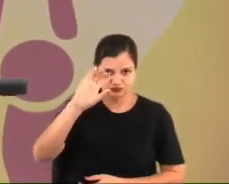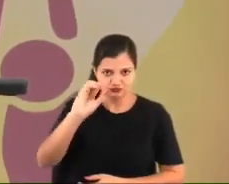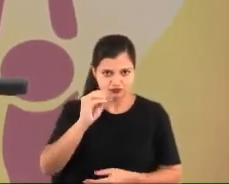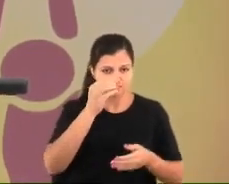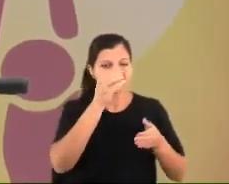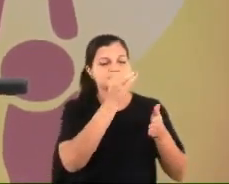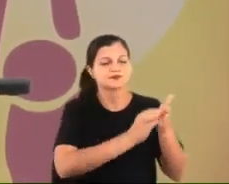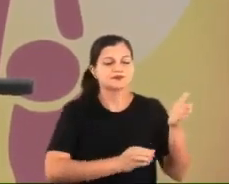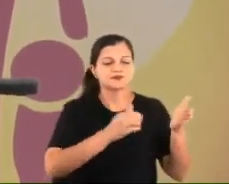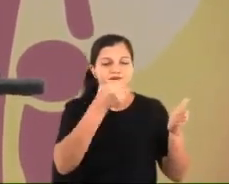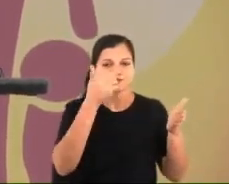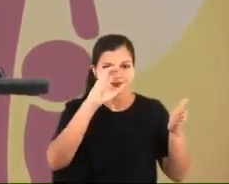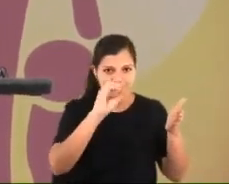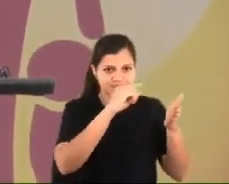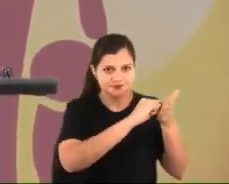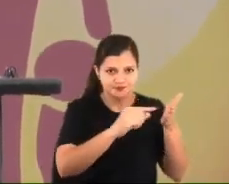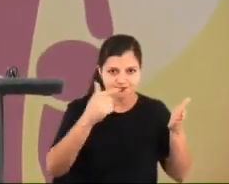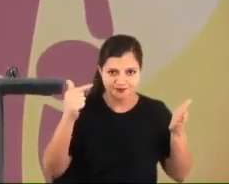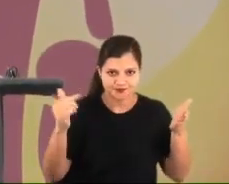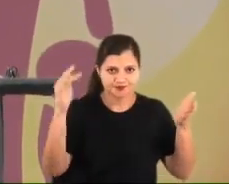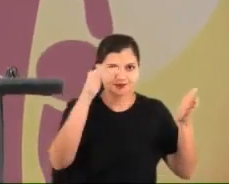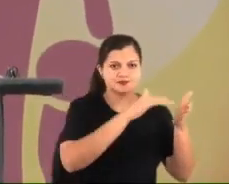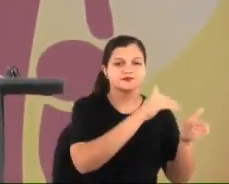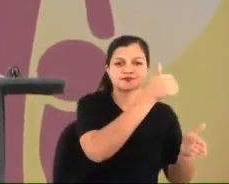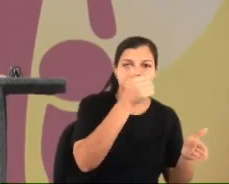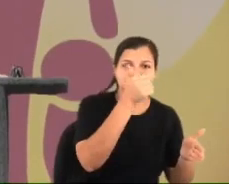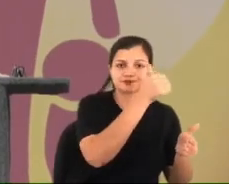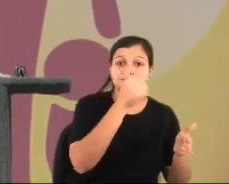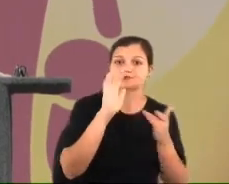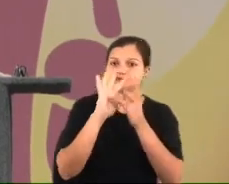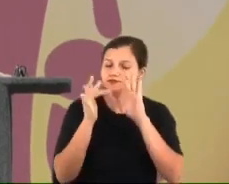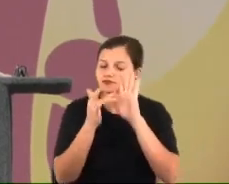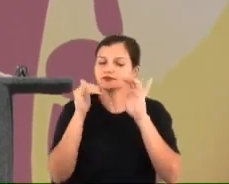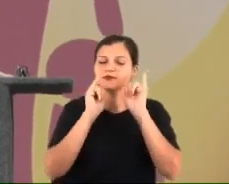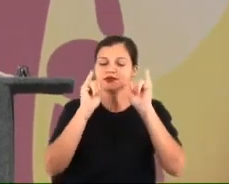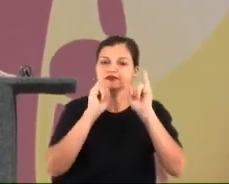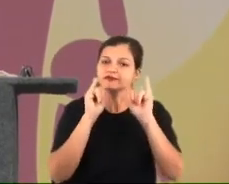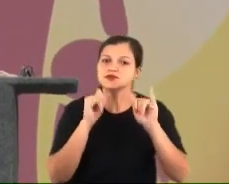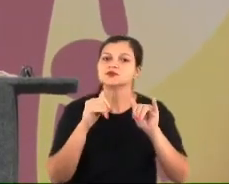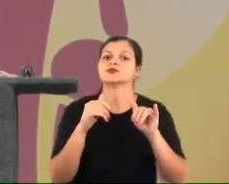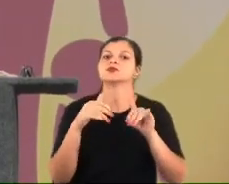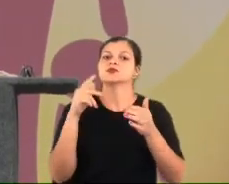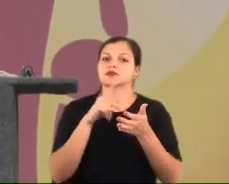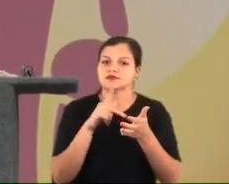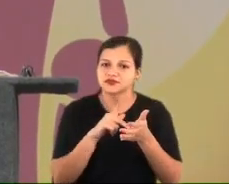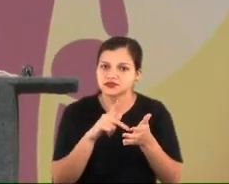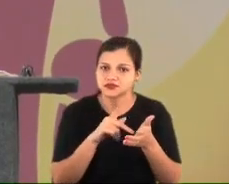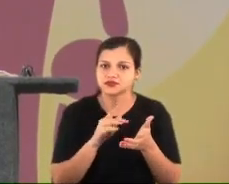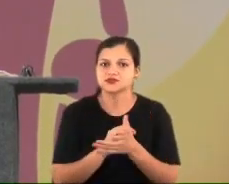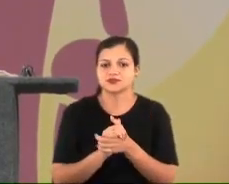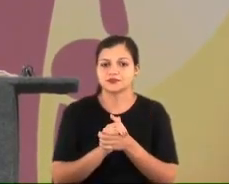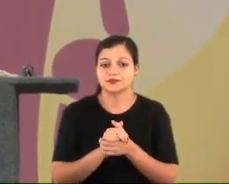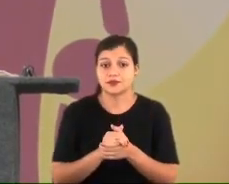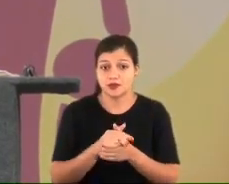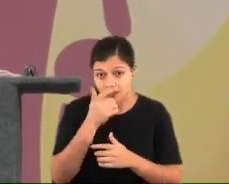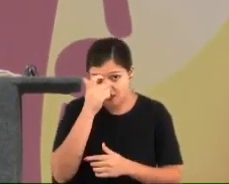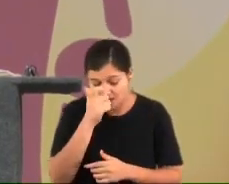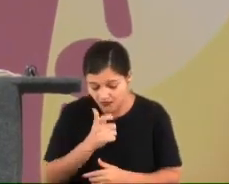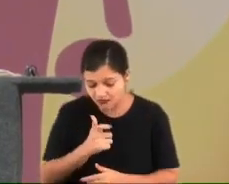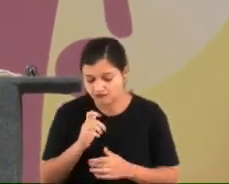assim, então Jesus afirmou de novo, digo-lhes a verdade, Eu